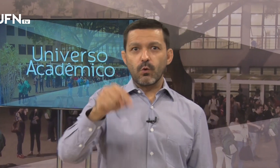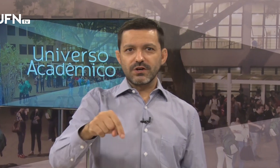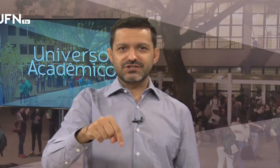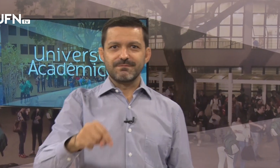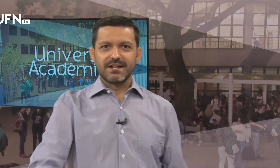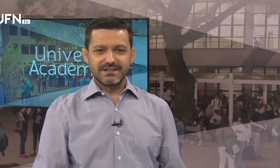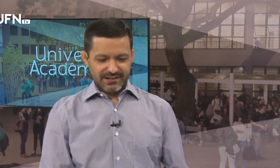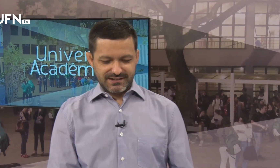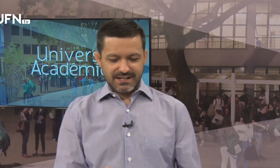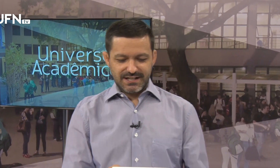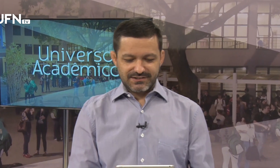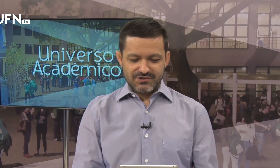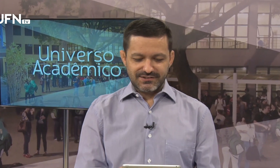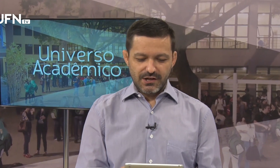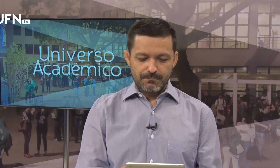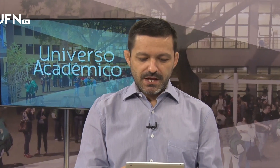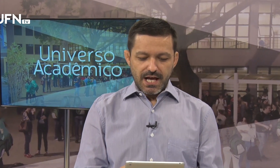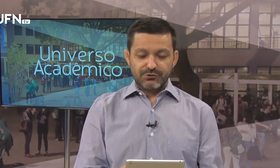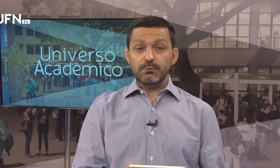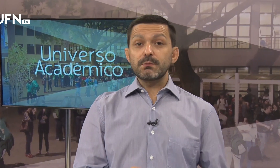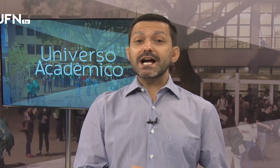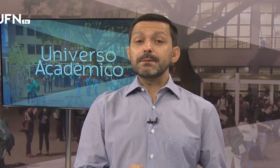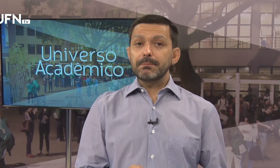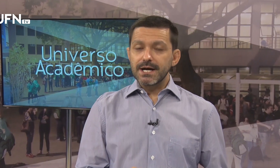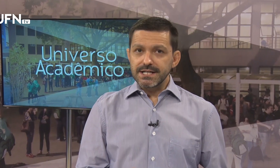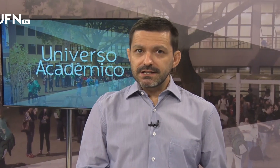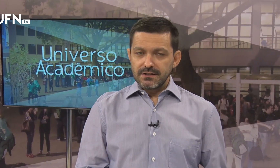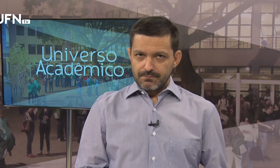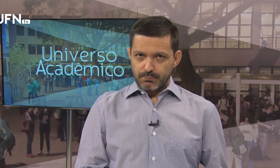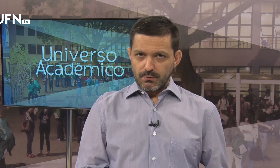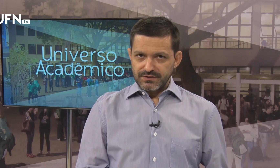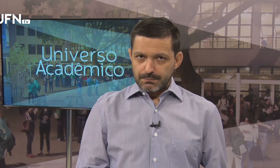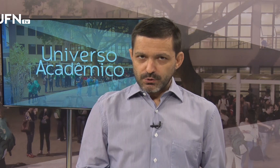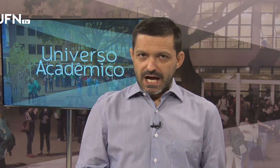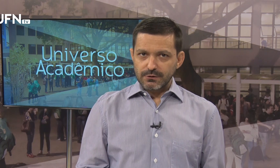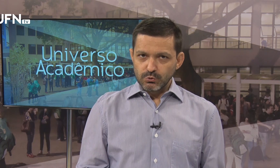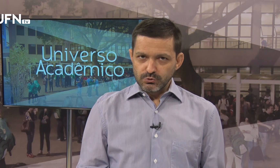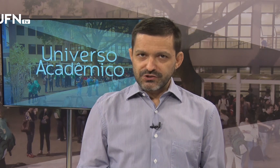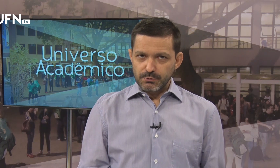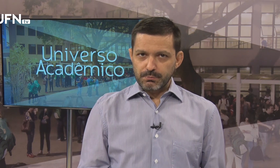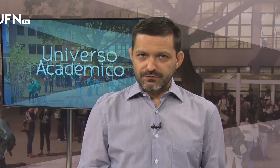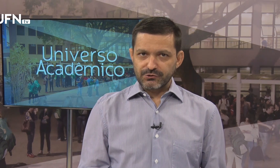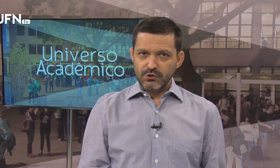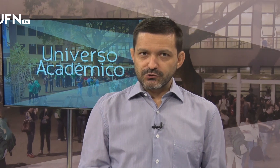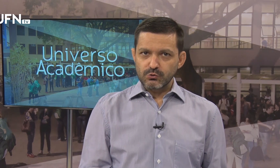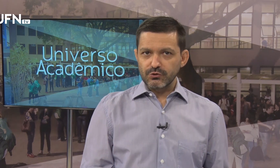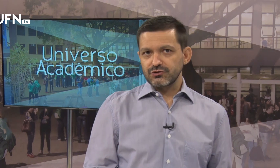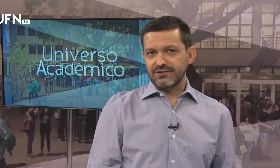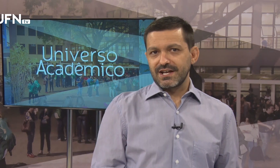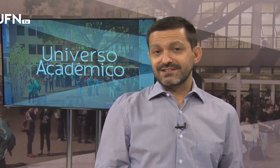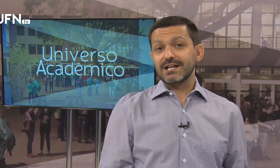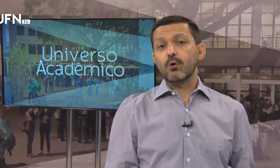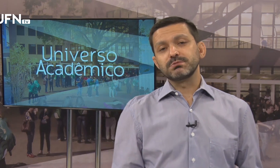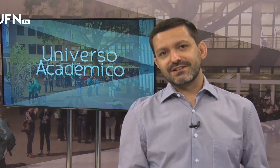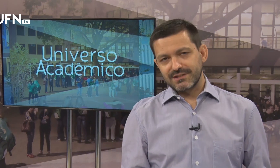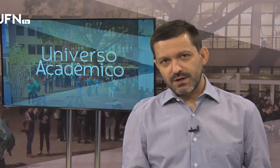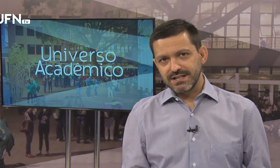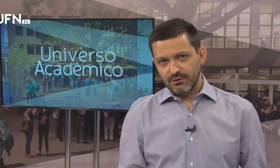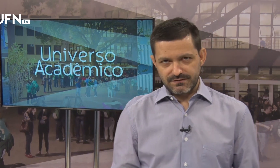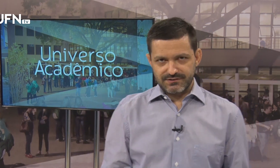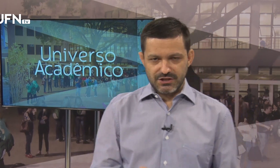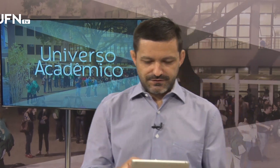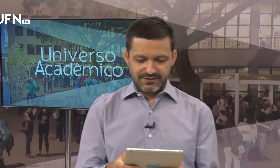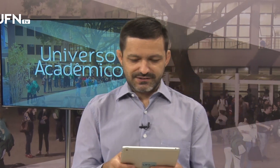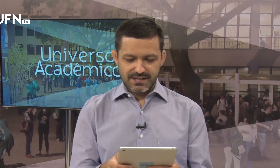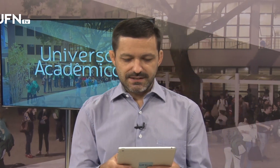falar hoje, nesta edição, é sobre uma campanha promovida por alunos e por professores do curso de Ciência da Computação aqui